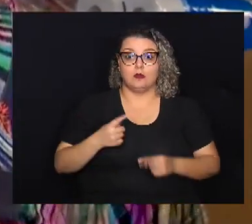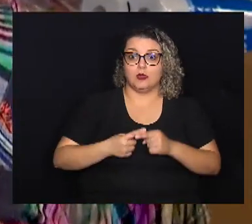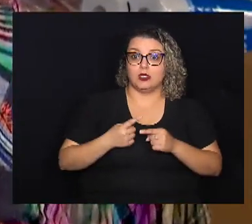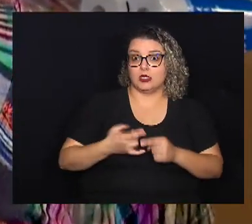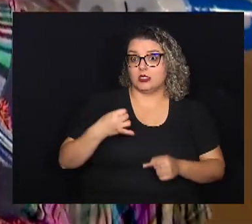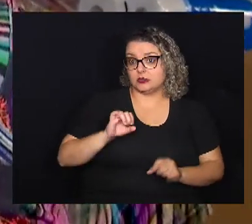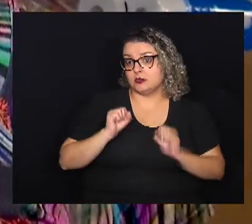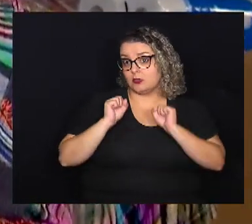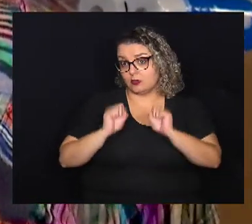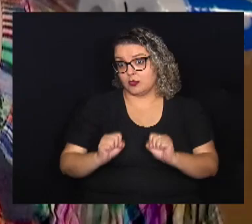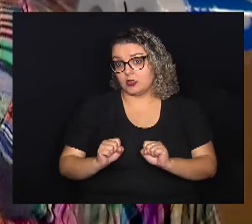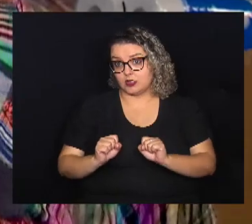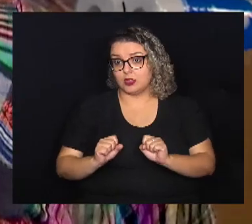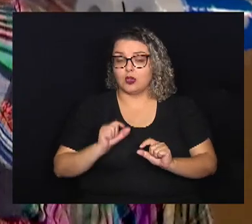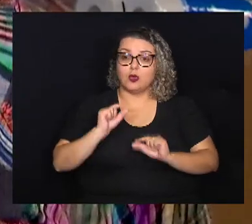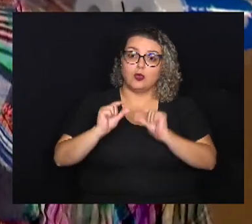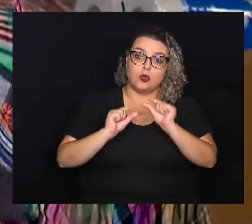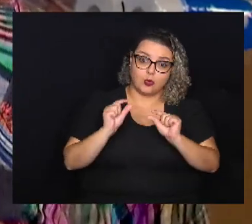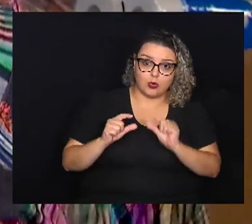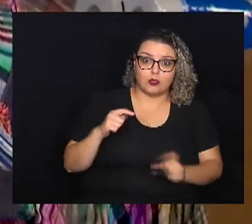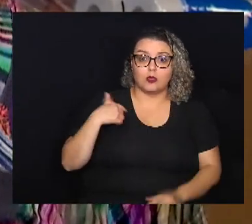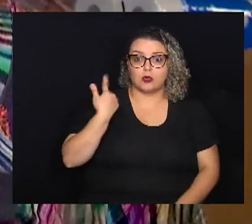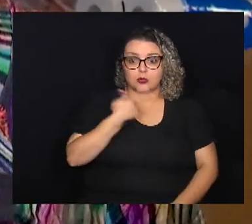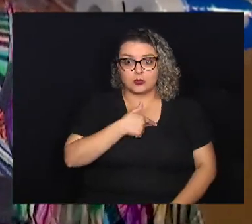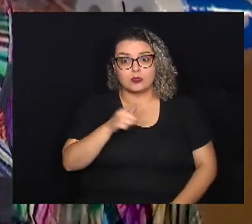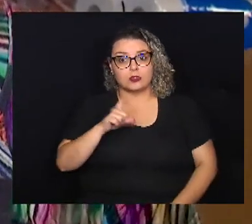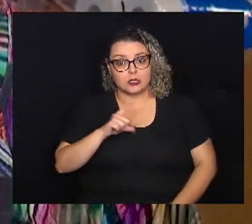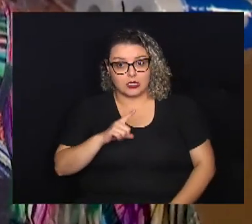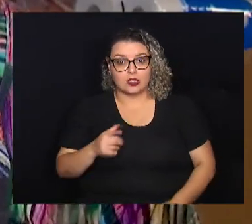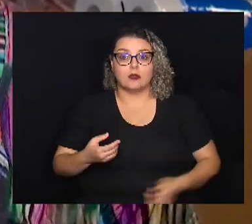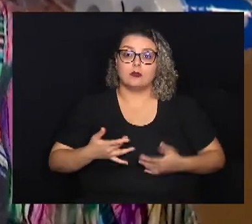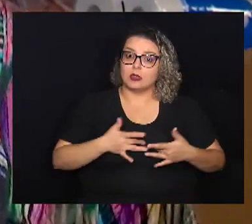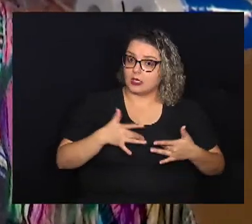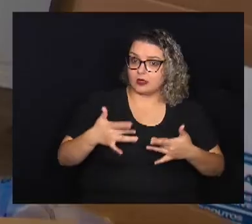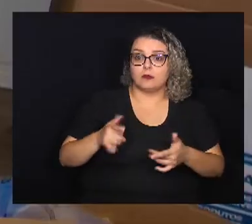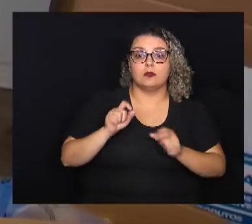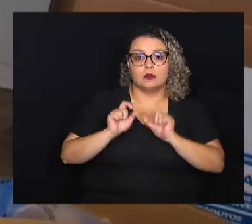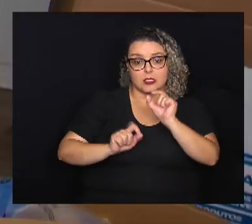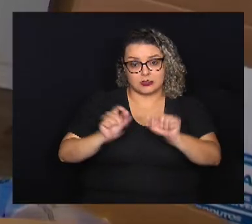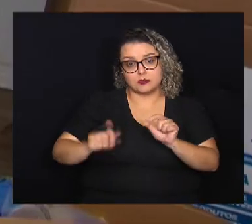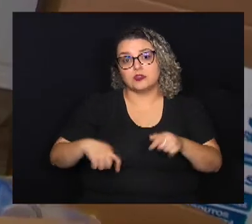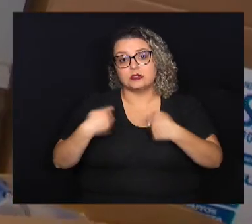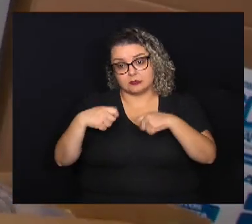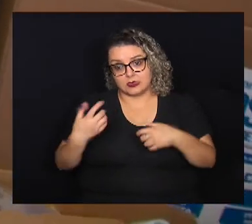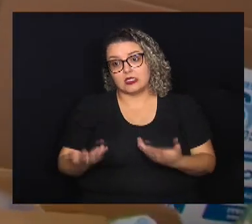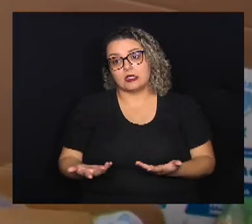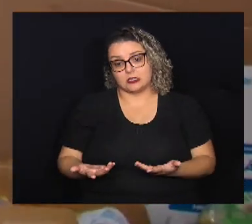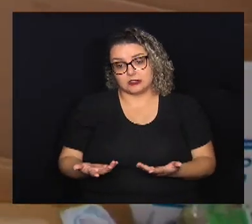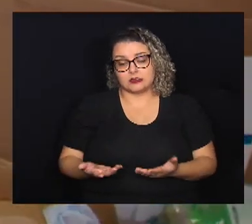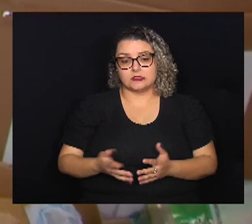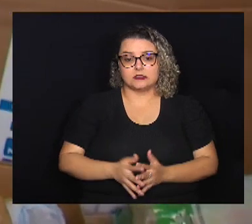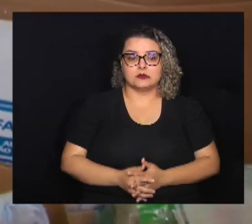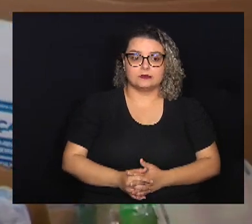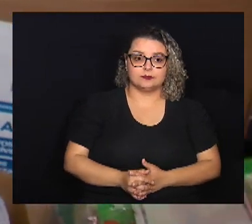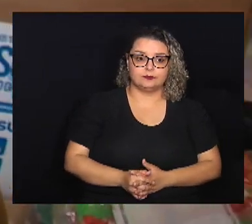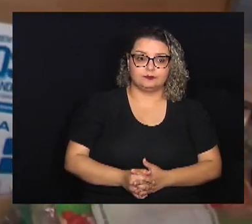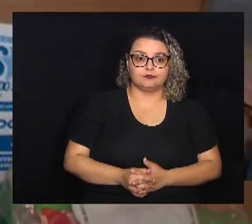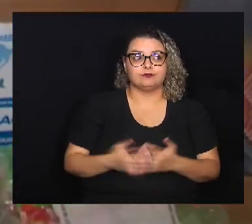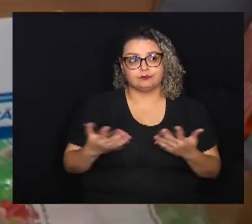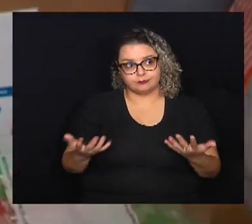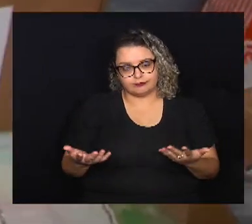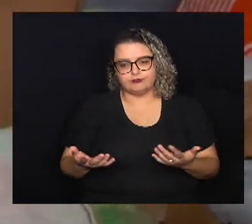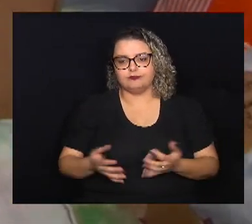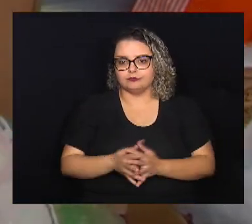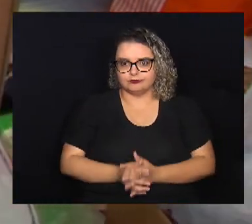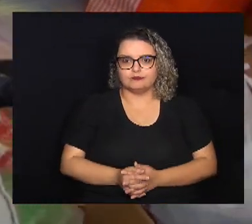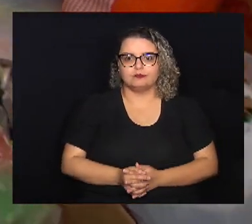tirar um pouquinho do que a gente tem para doar para quem está precisando, é bem